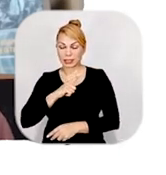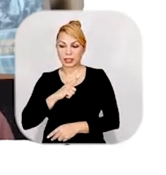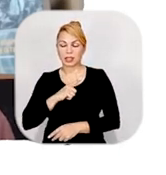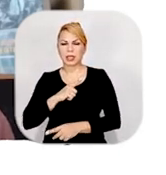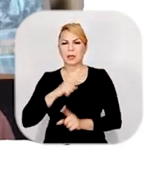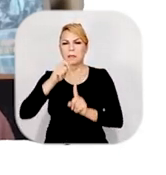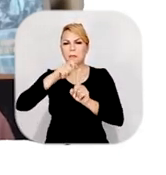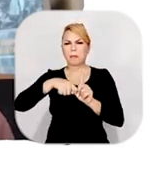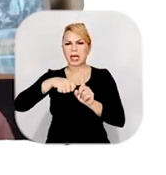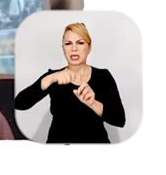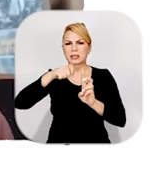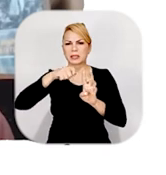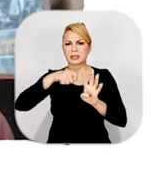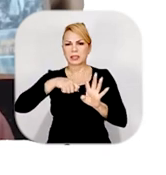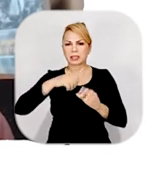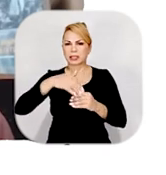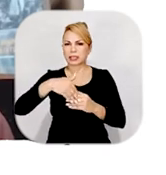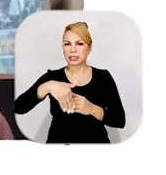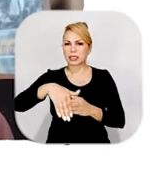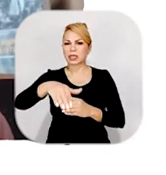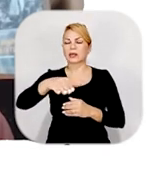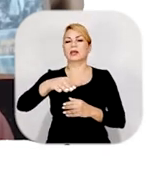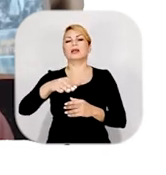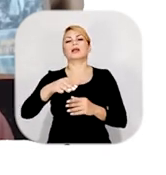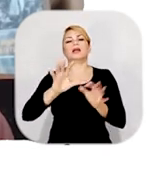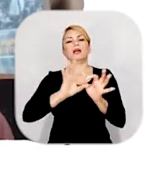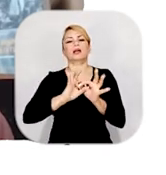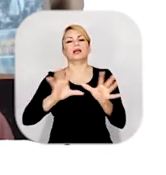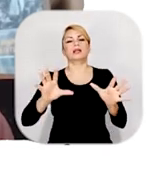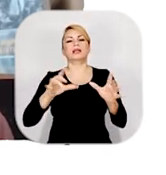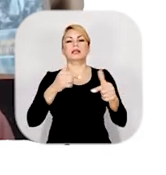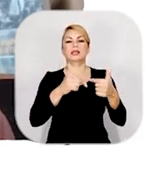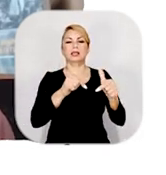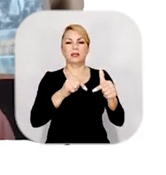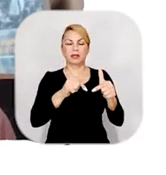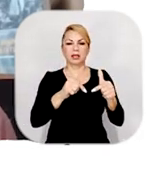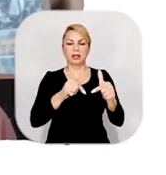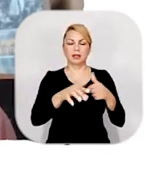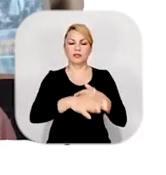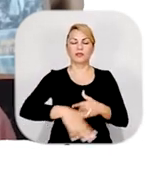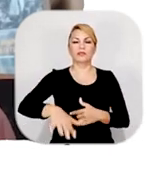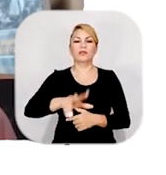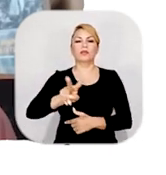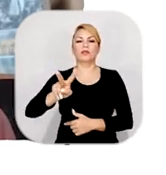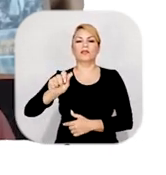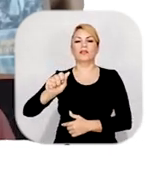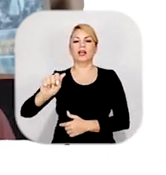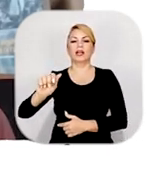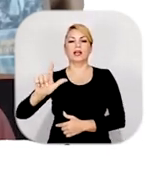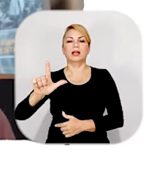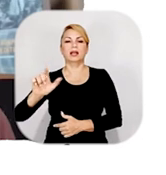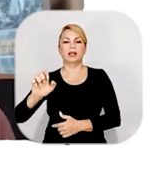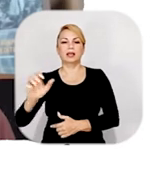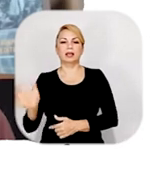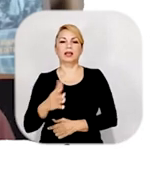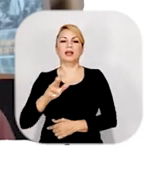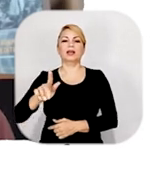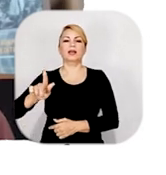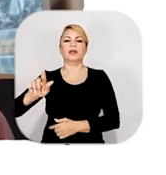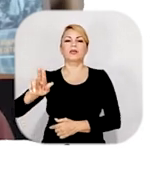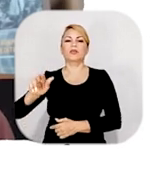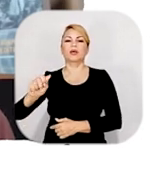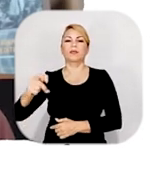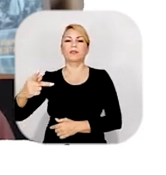meses depois a permissão de trabalhar no Vale do Guaporé, né? Aí ele a princípio nem ia para o Vale do